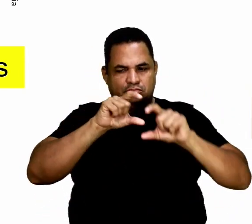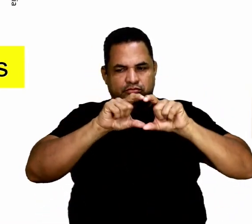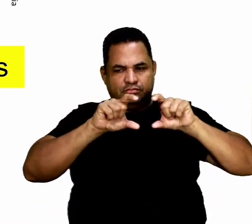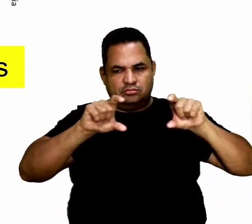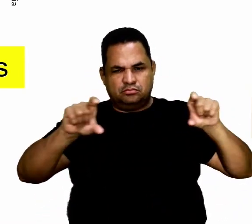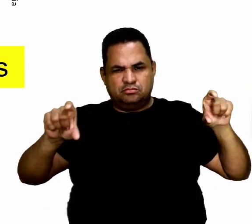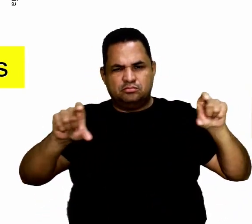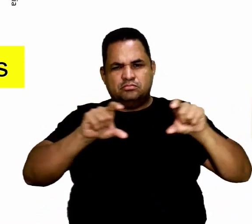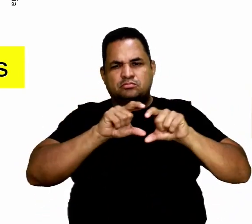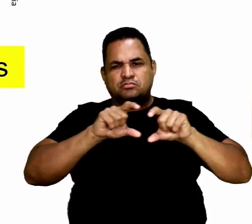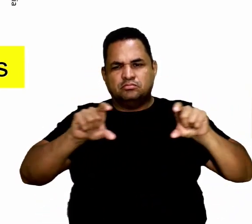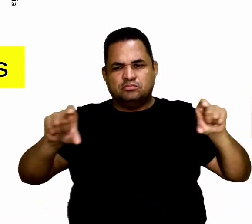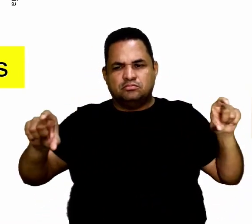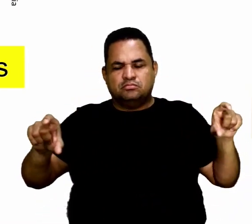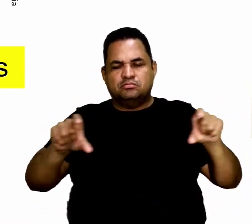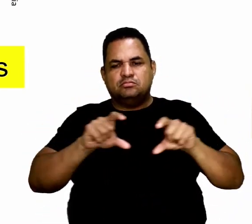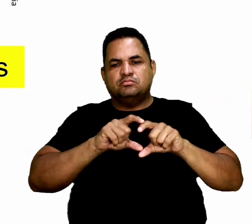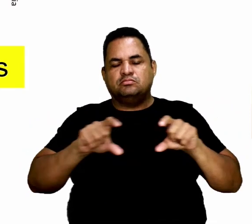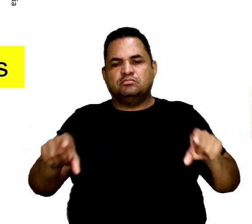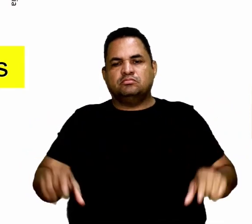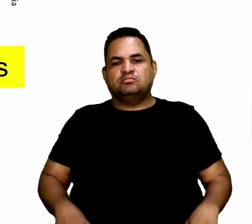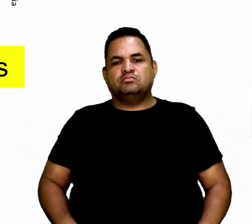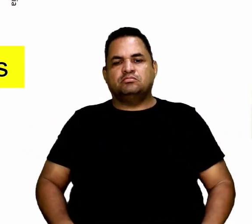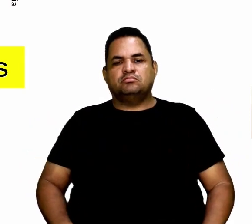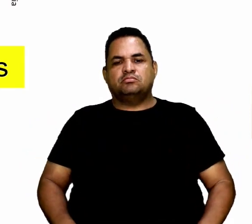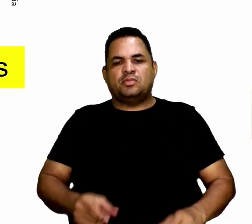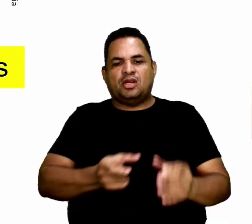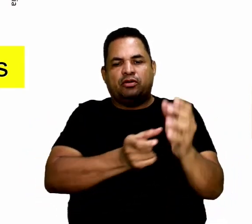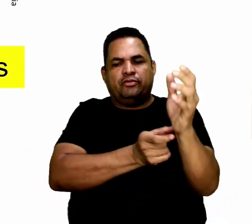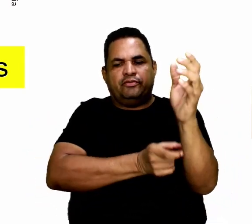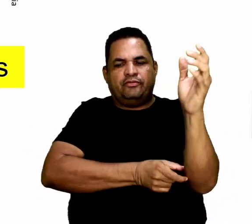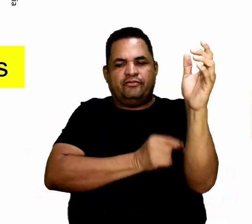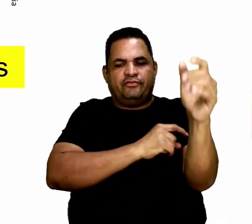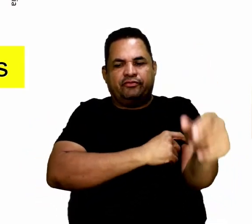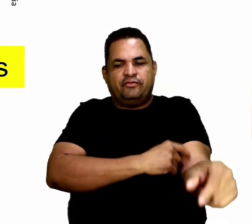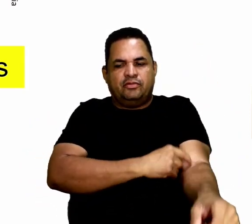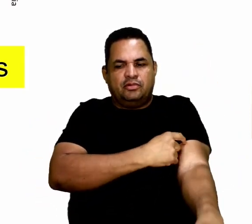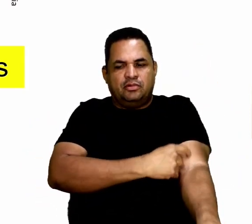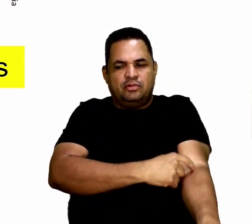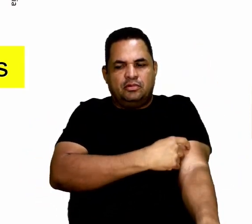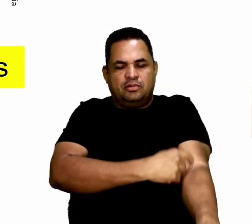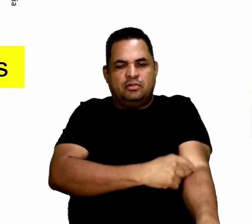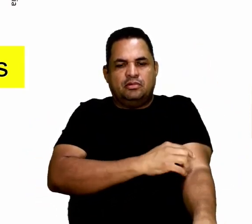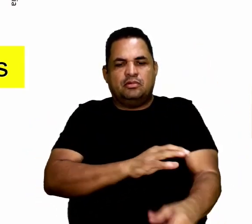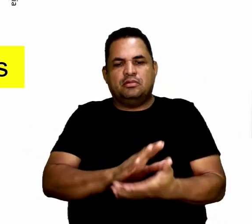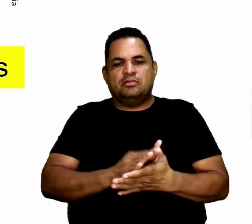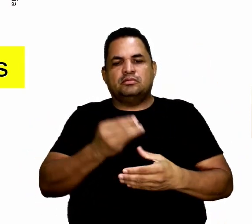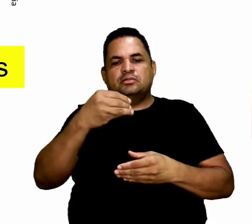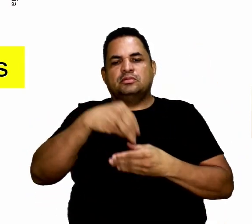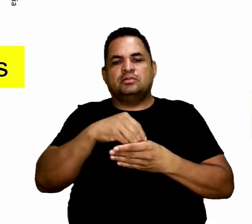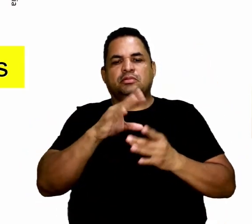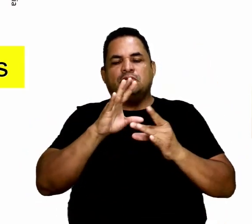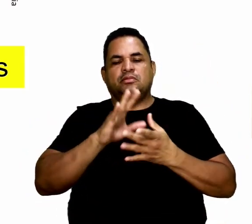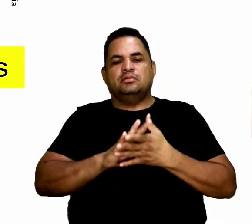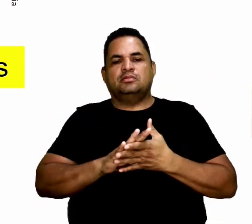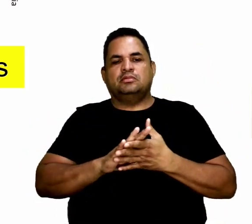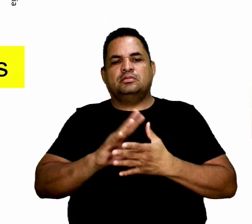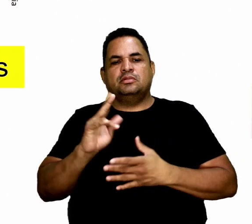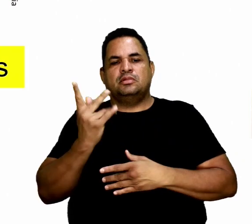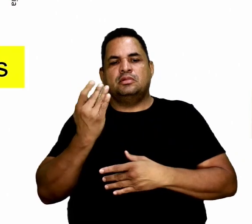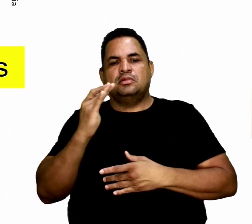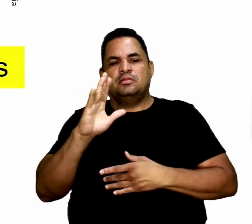esse canal aqui é a veia, é um vaso sanguíneo. E dentro do sangue, olha que interessante, a gente tem as